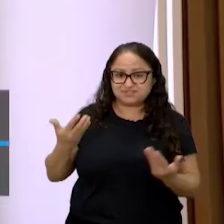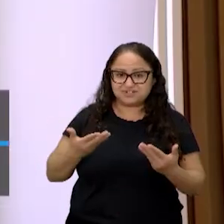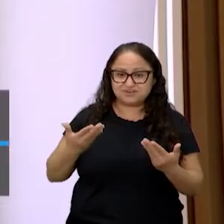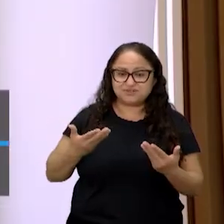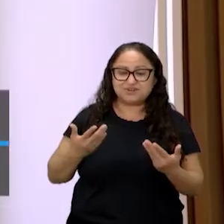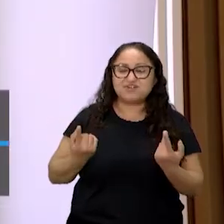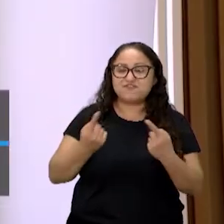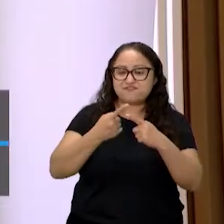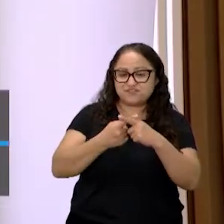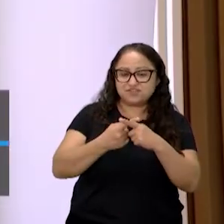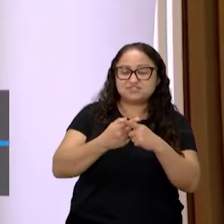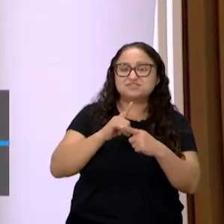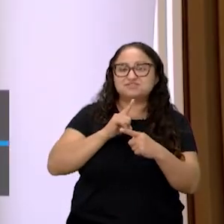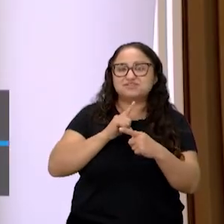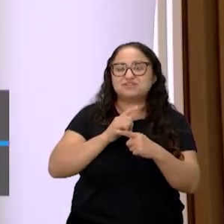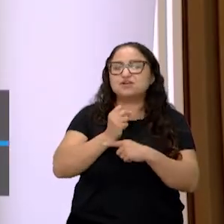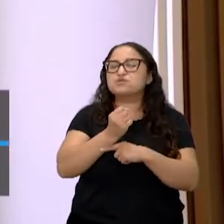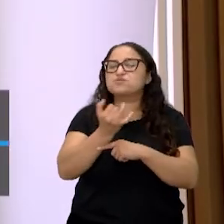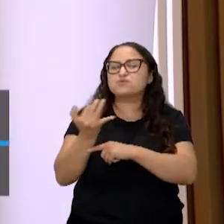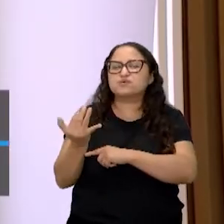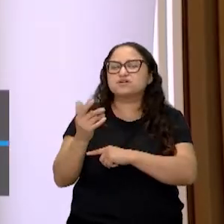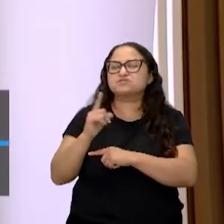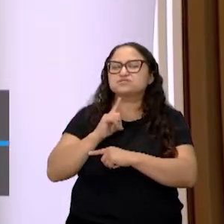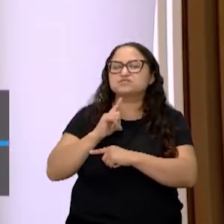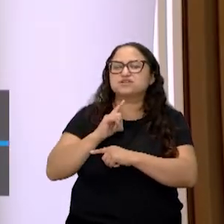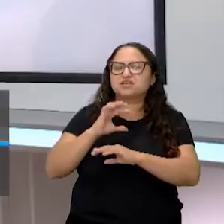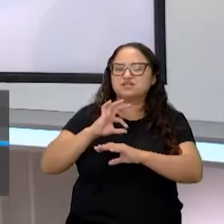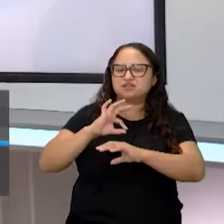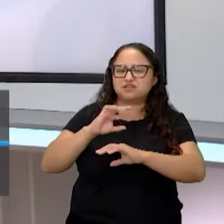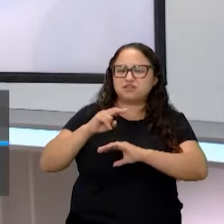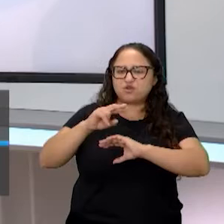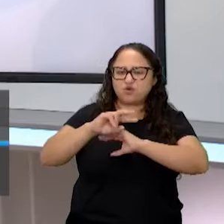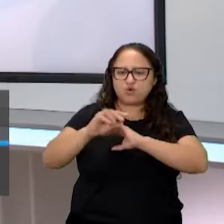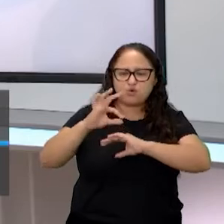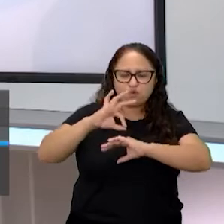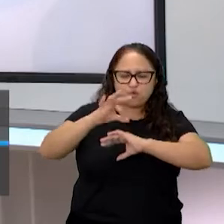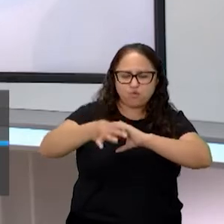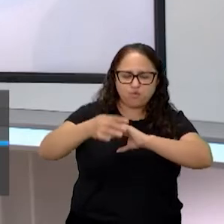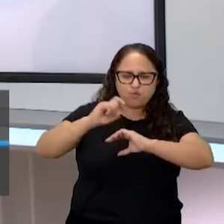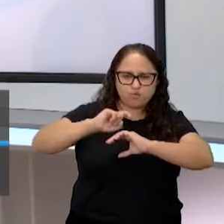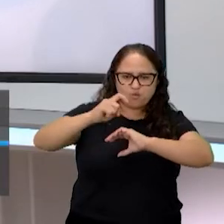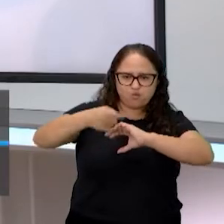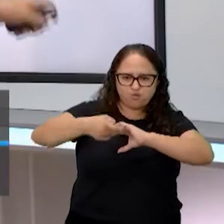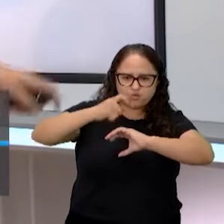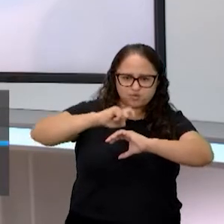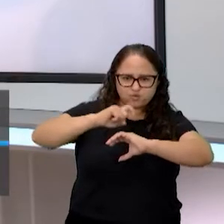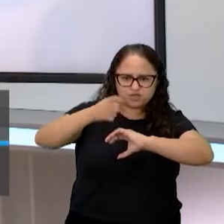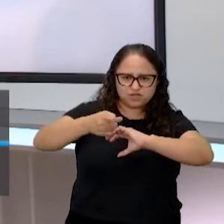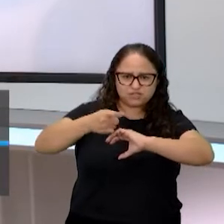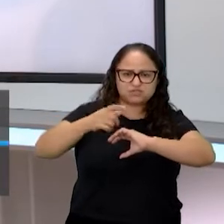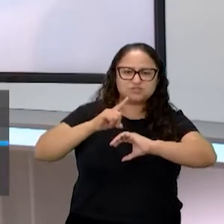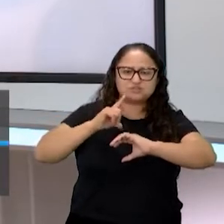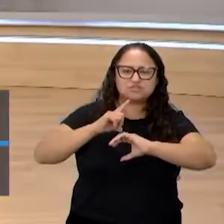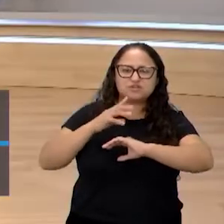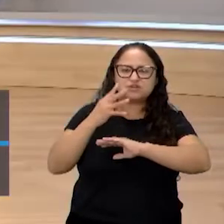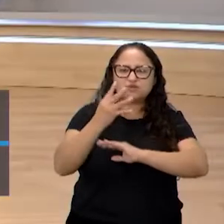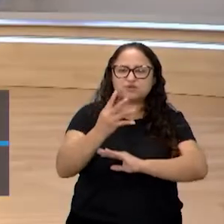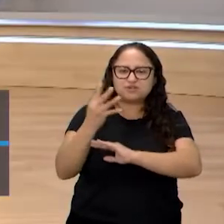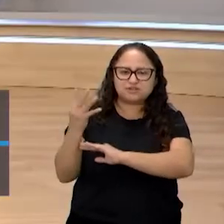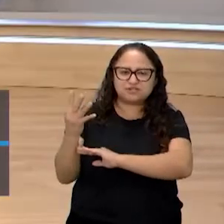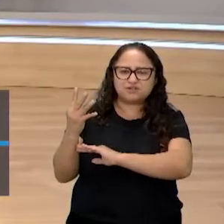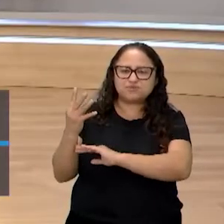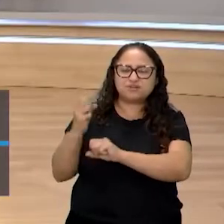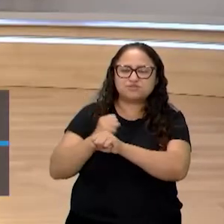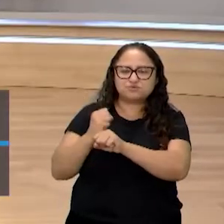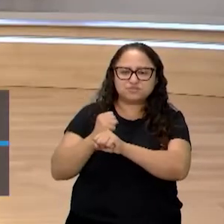vezes isso aqui, você vê quantos anos ele teria morando em Júpiter, né? Praticamente ele dava 44 anos, né? 4 anos de idade aqui,